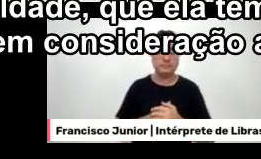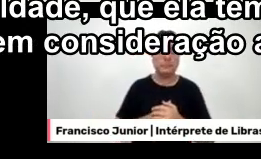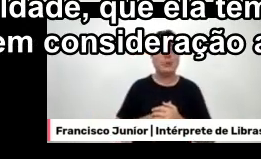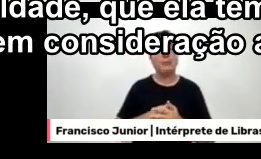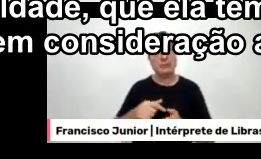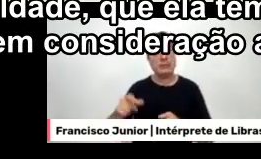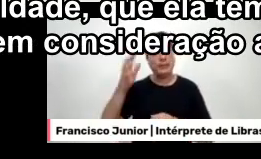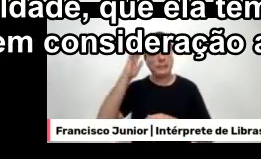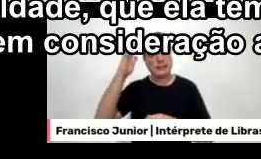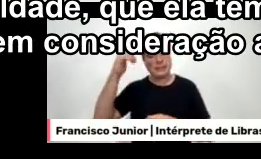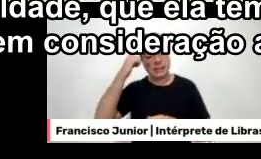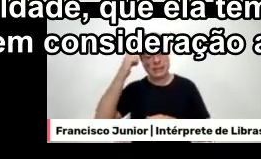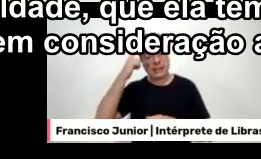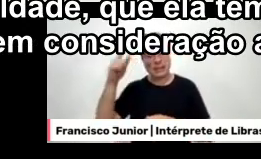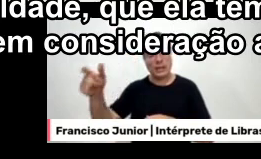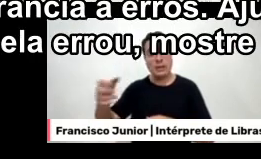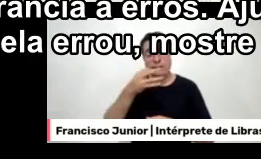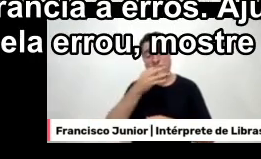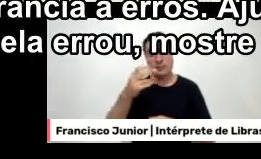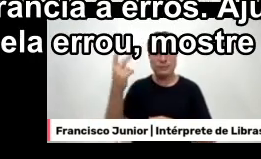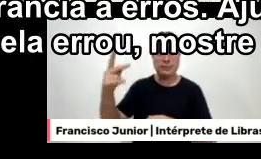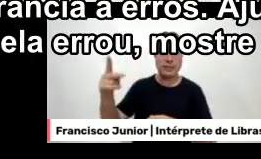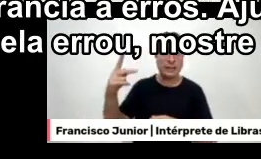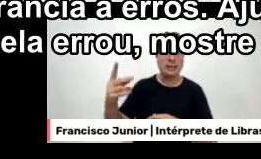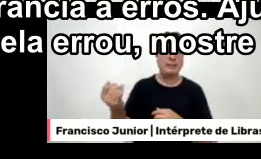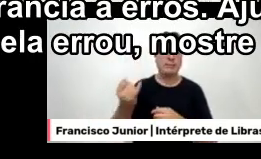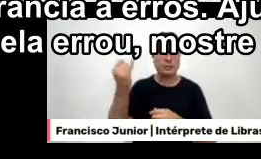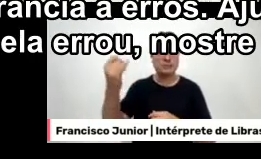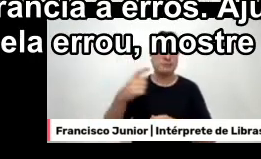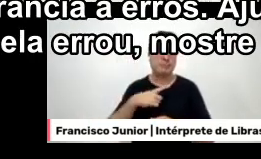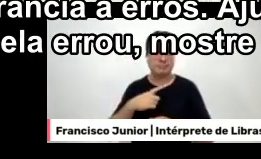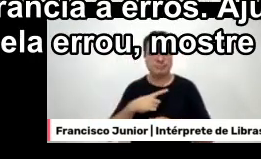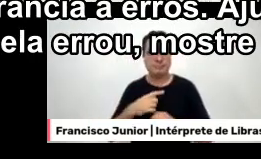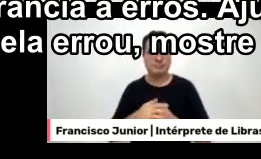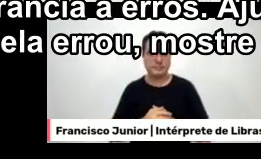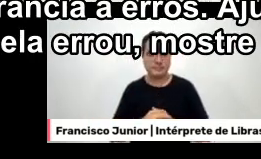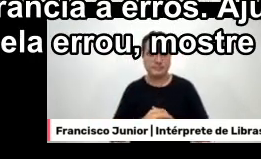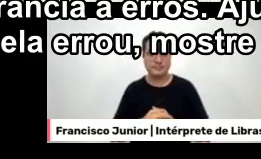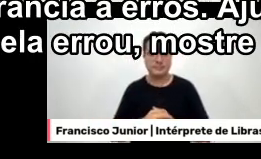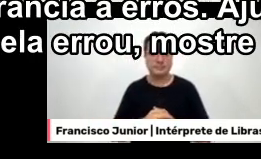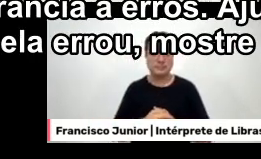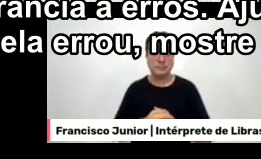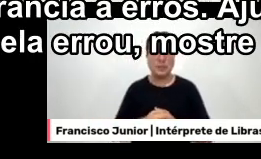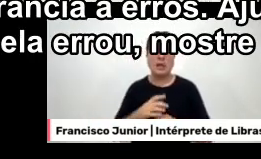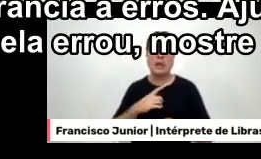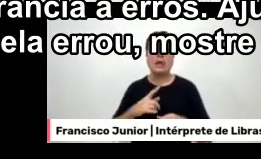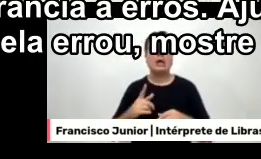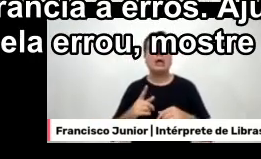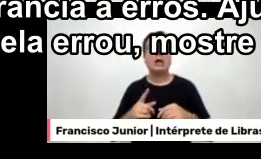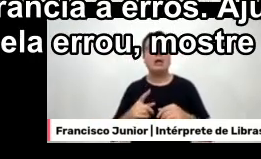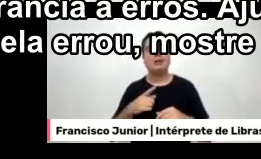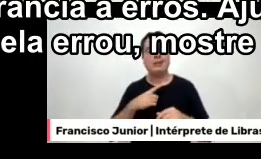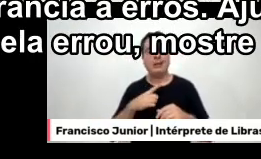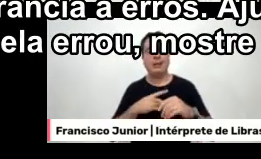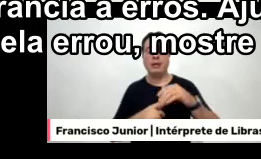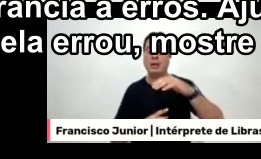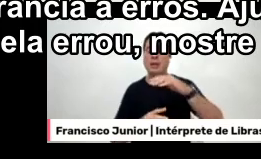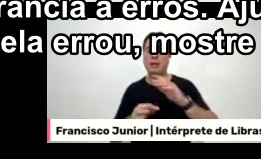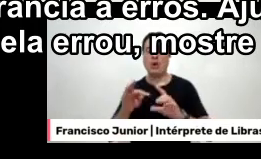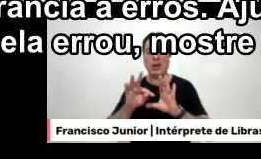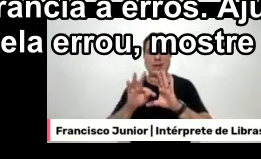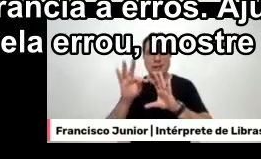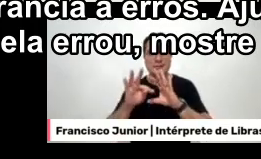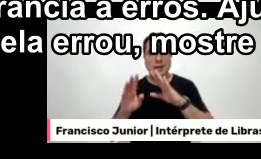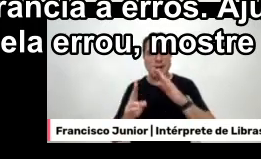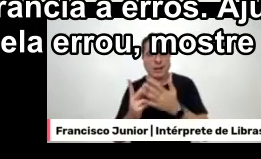levar em consideração a opinião da outra pessoa. Tolerância a erros. Ajudar a pessoa a entender onde ela